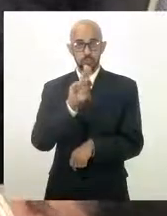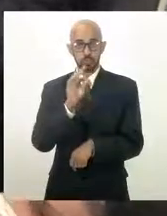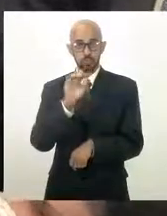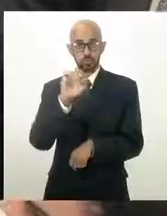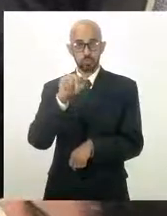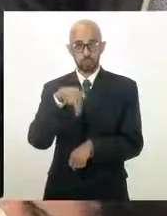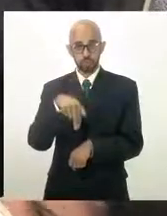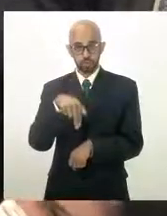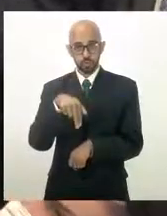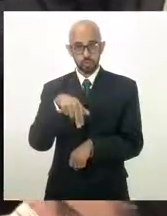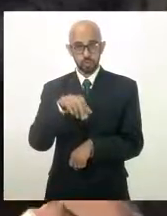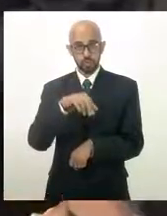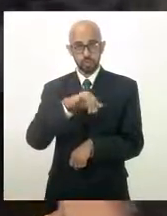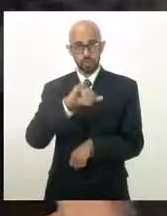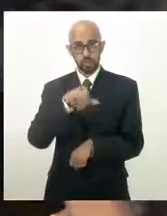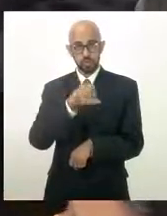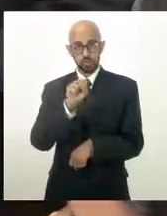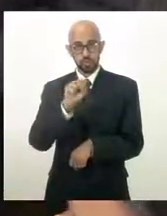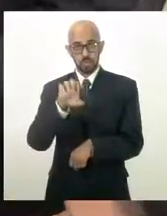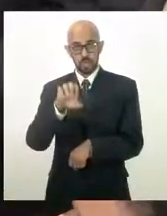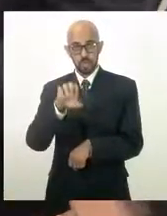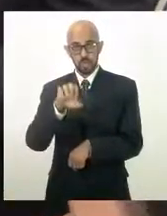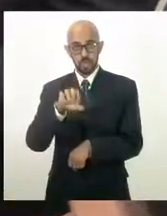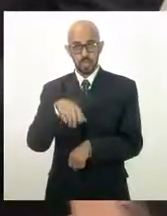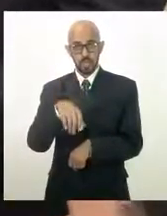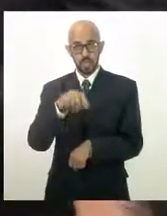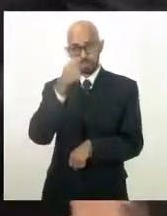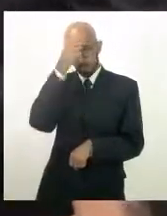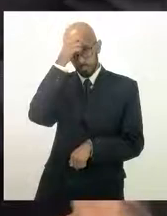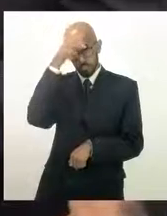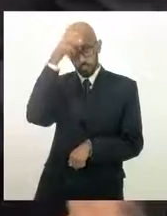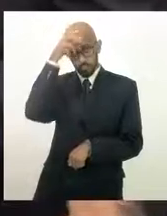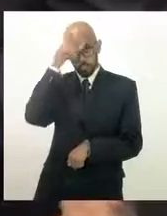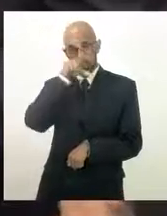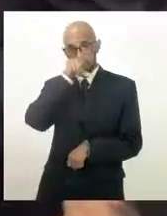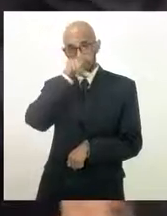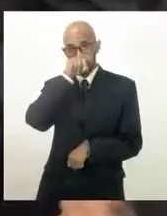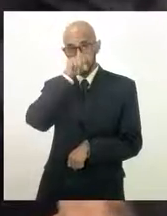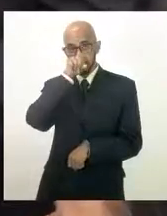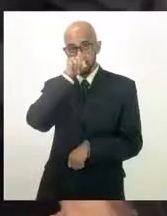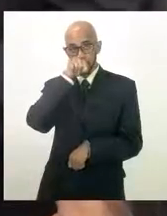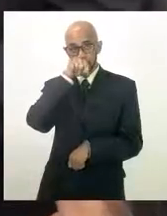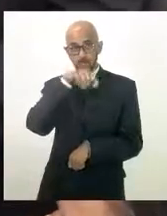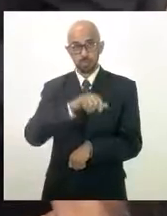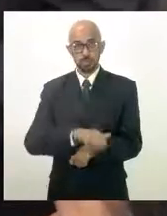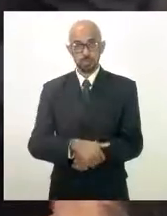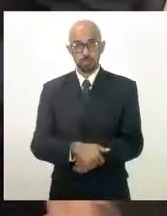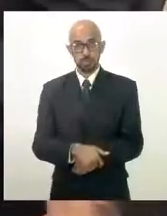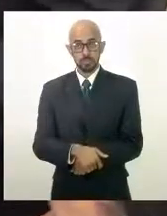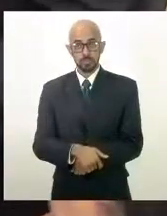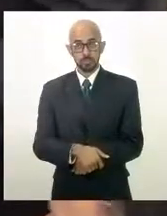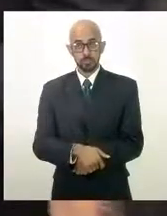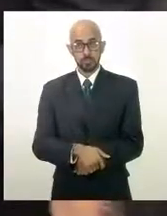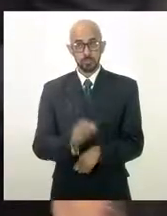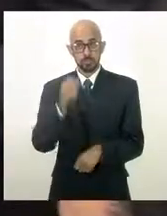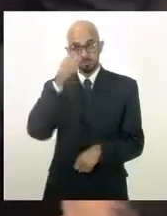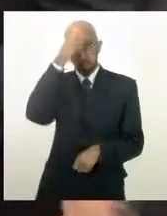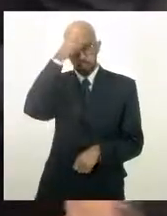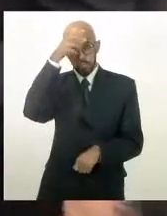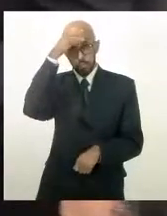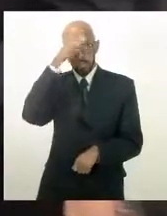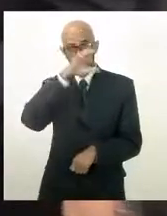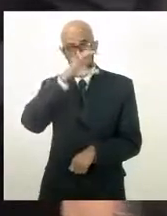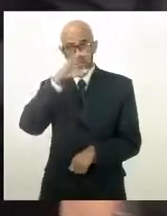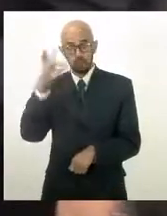José Augusto Bernardo, prefeito da nossa querida Nilópolis, Abraãozinho, prefeito de Cabo